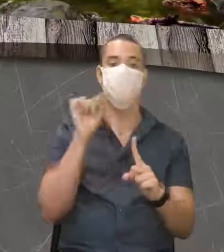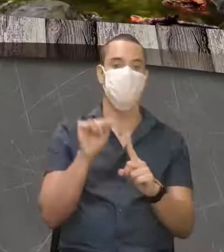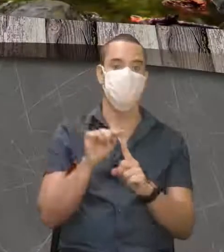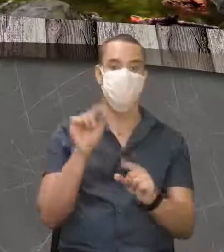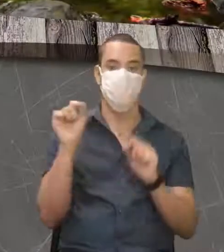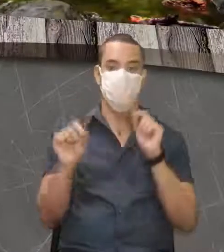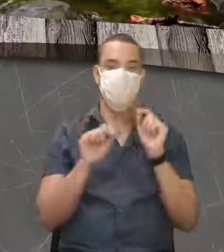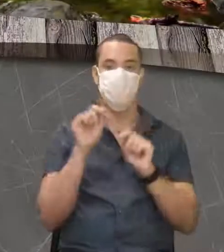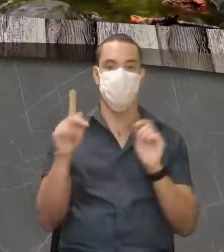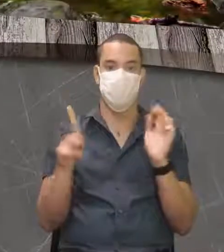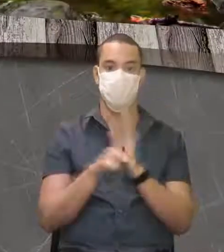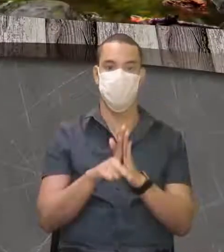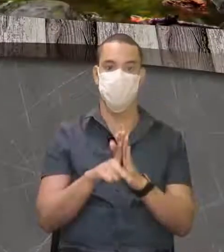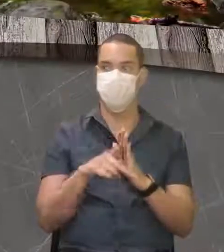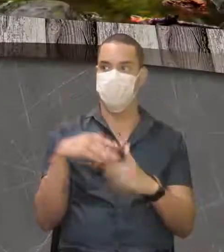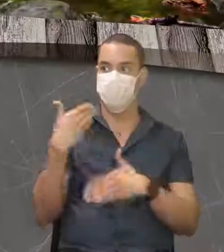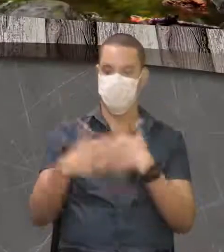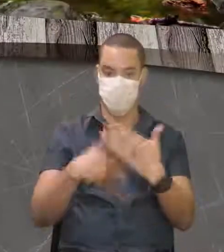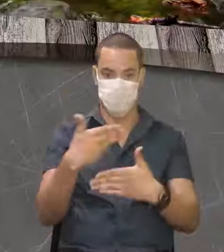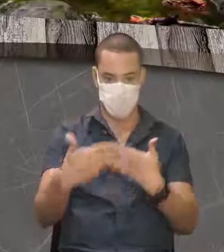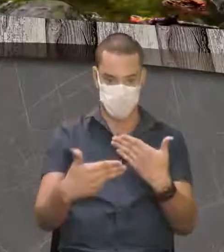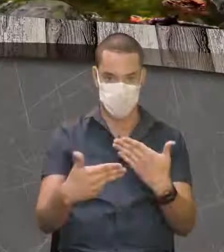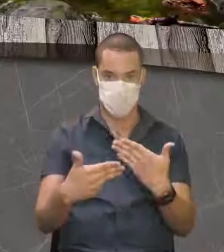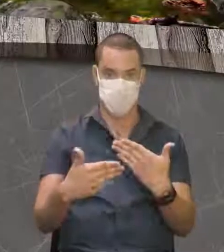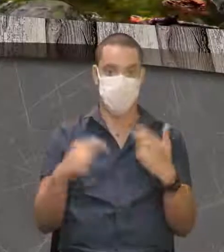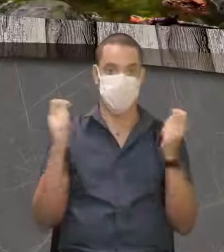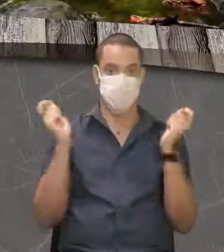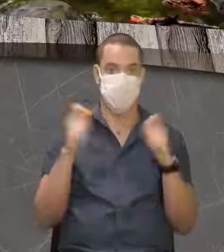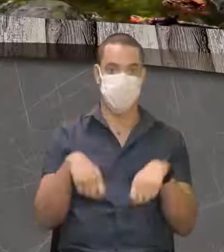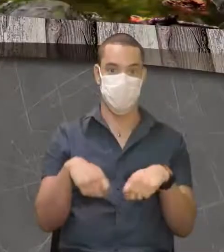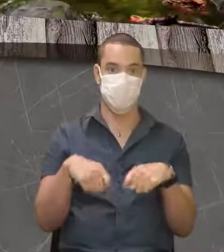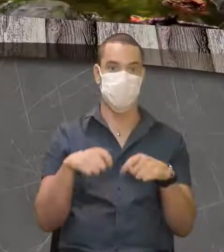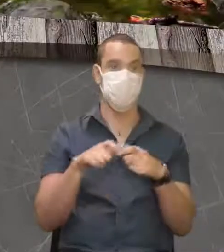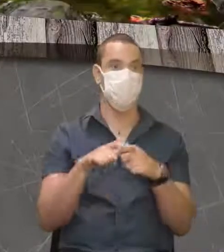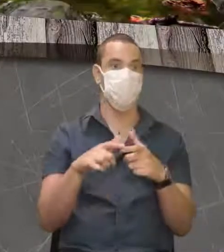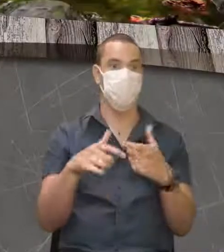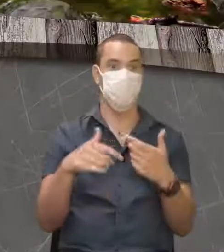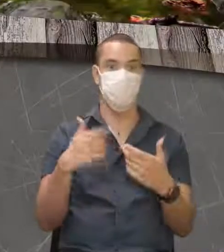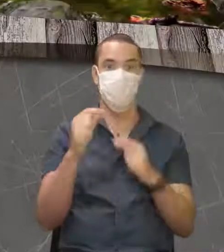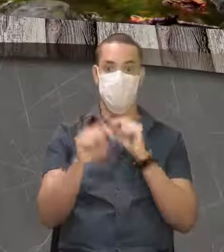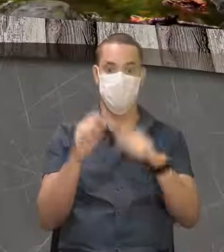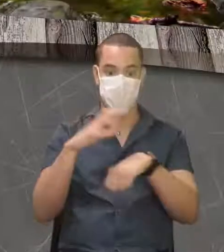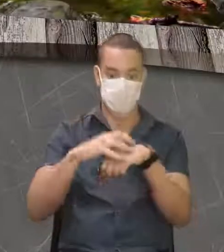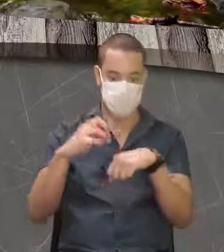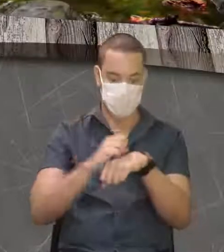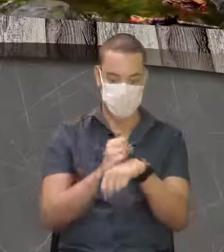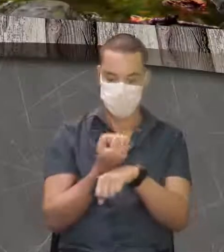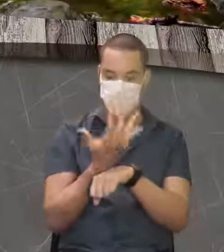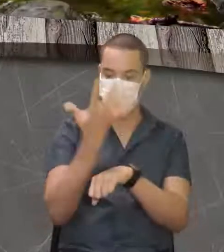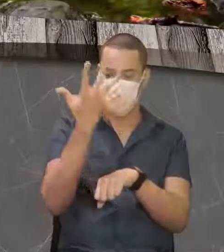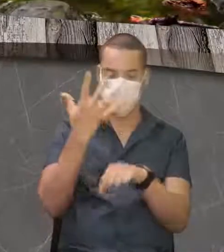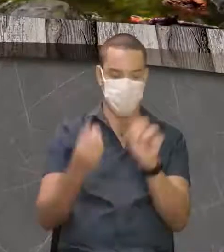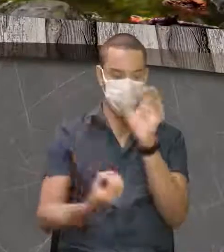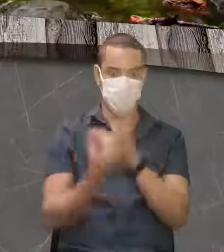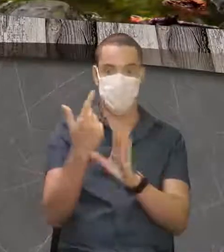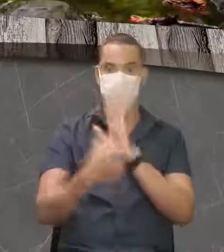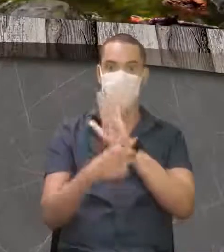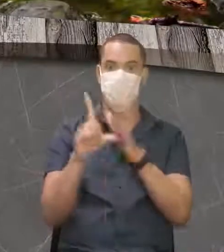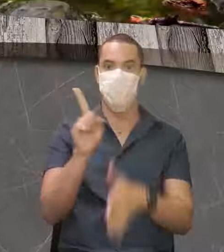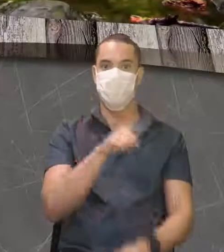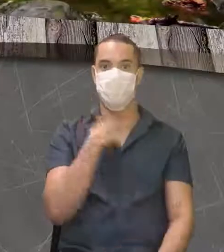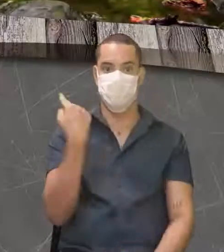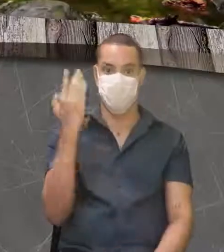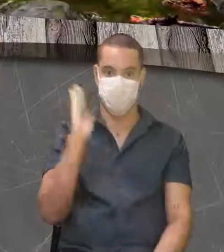do processo de mitose? Permitir o crescimento, reconstituição de células que foram mortas, tá